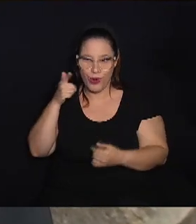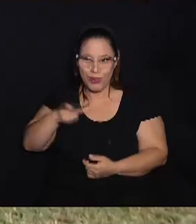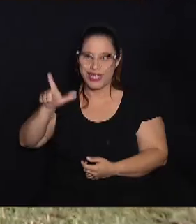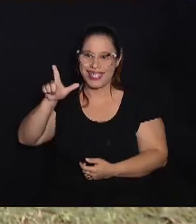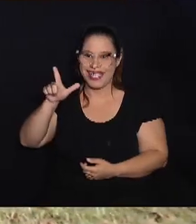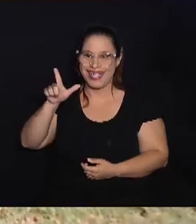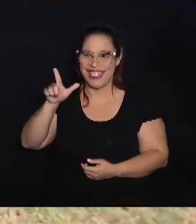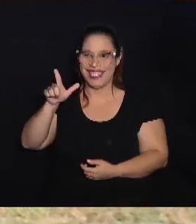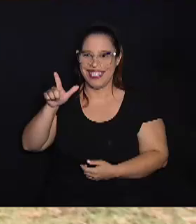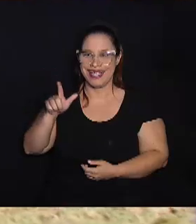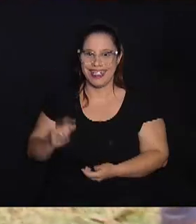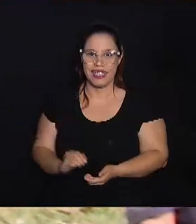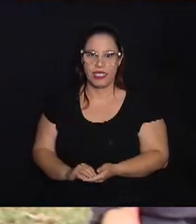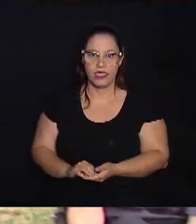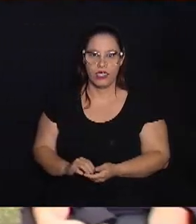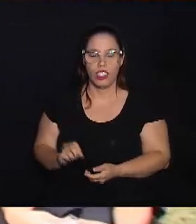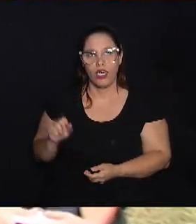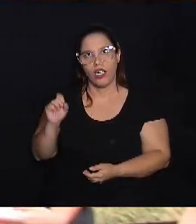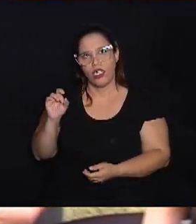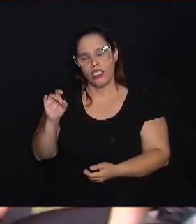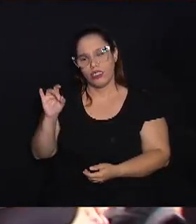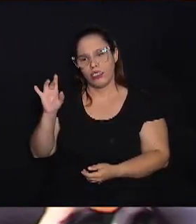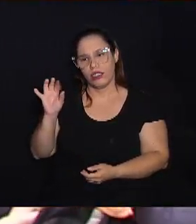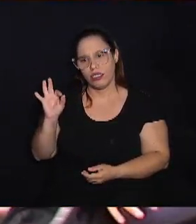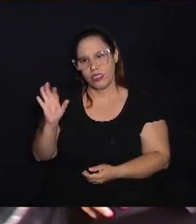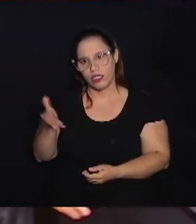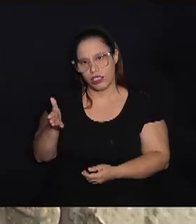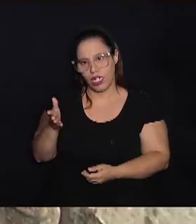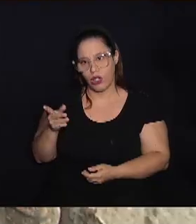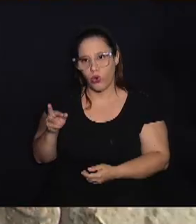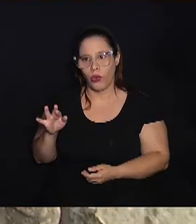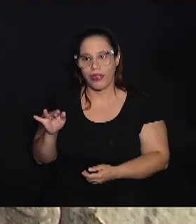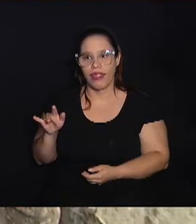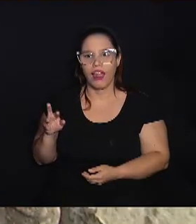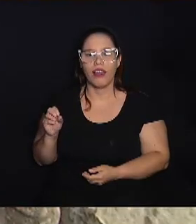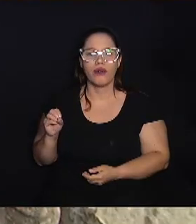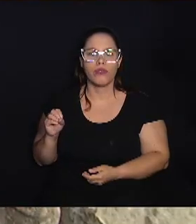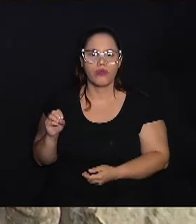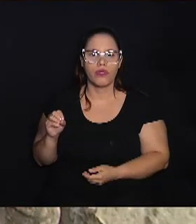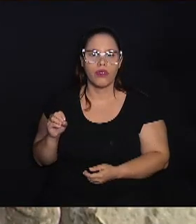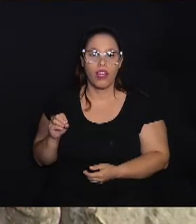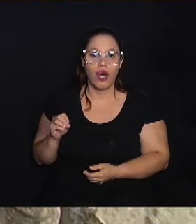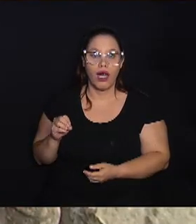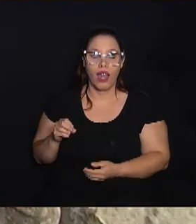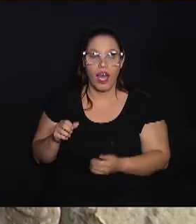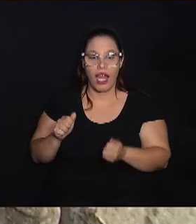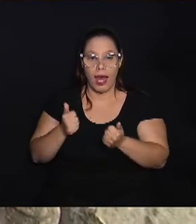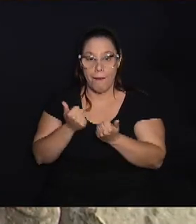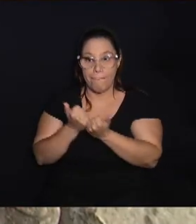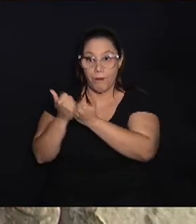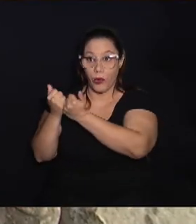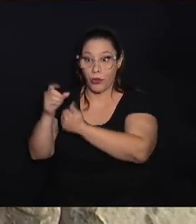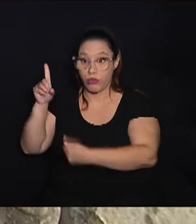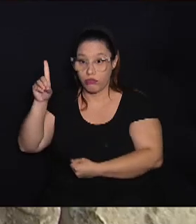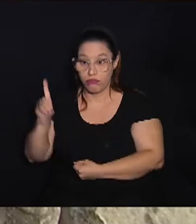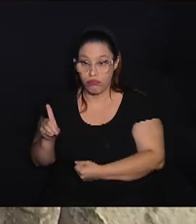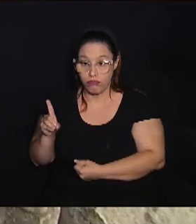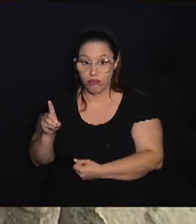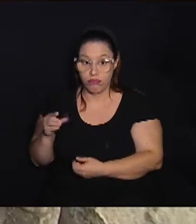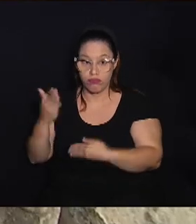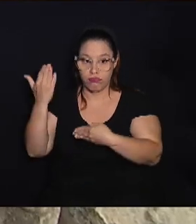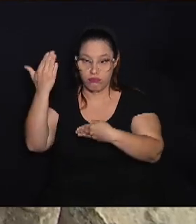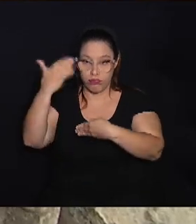eu, sabe? Já o Otávio decidiu ser assistente de diretor no projeto. Eu bato a claquete,